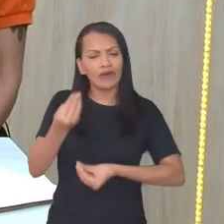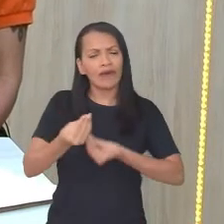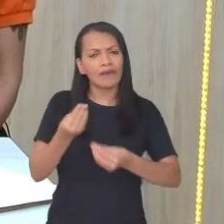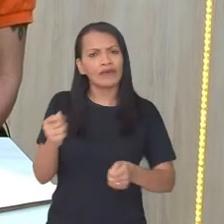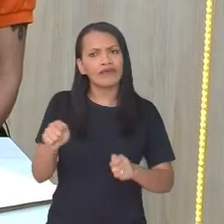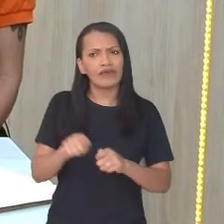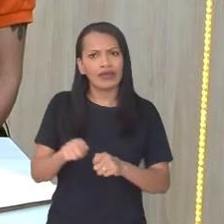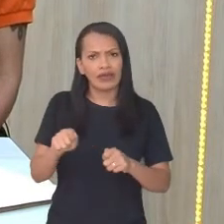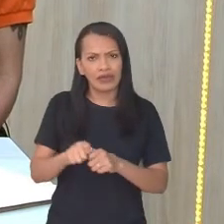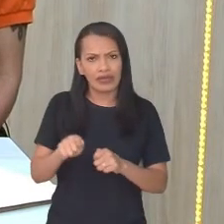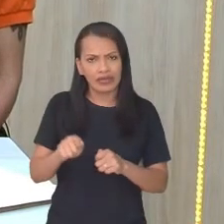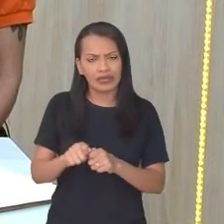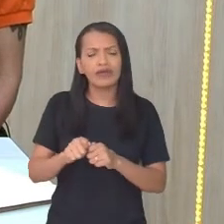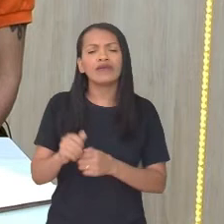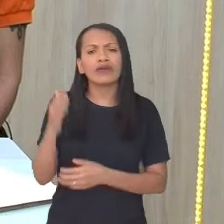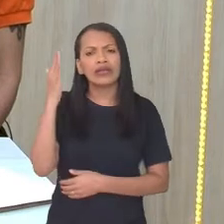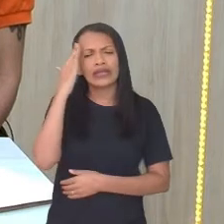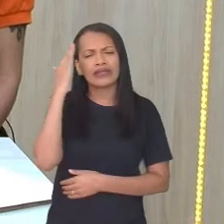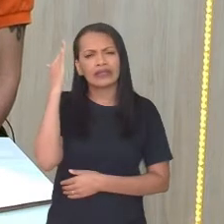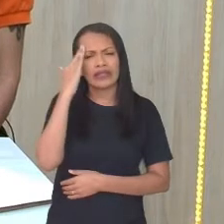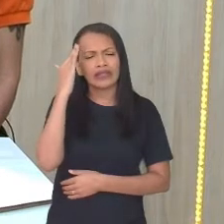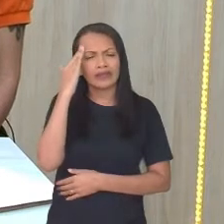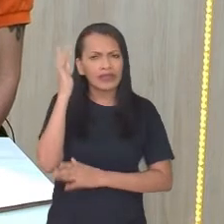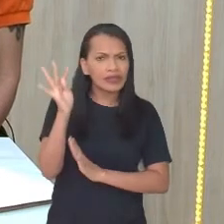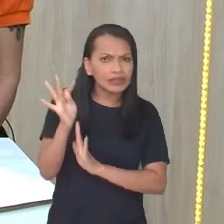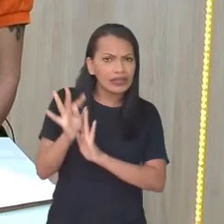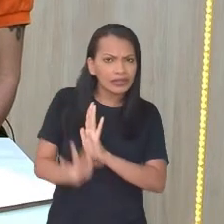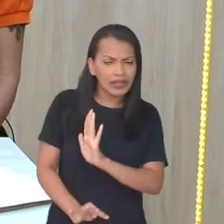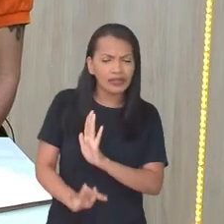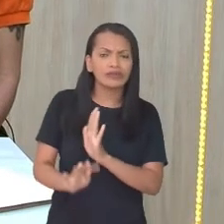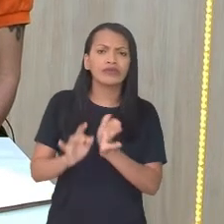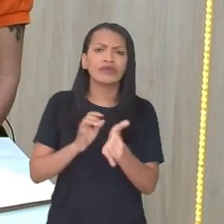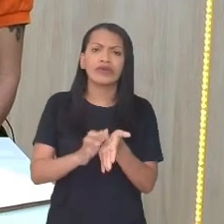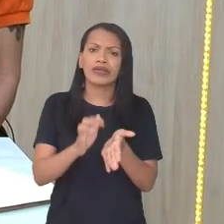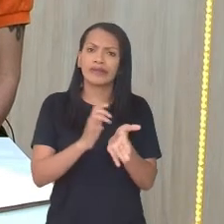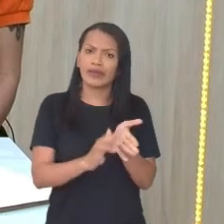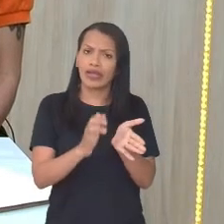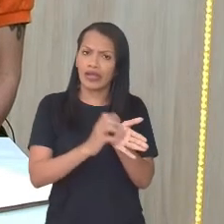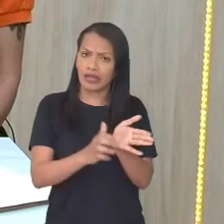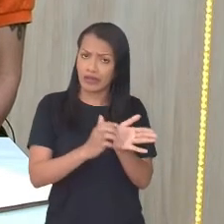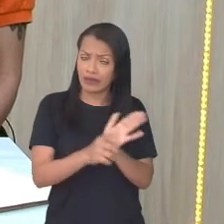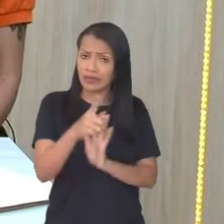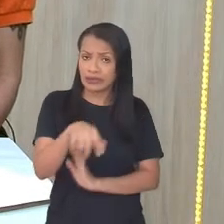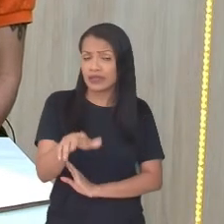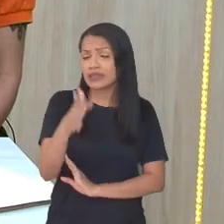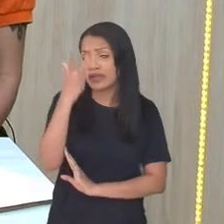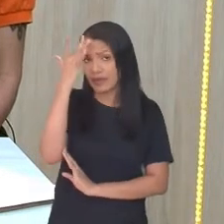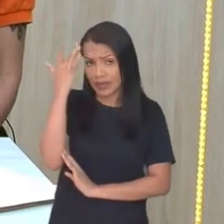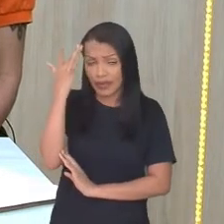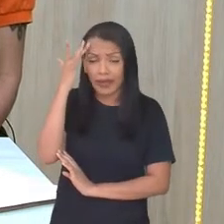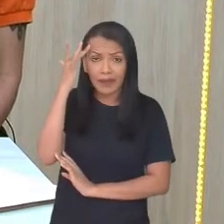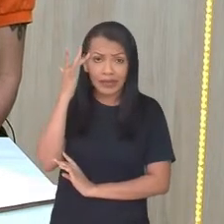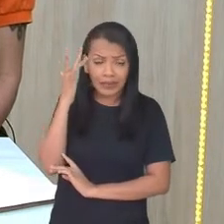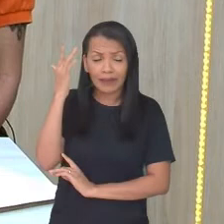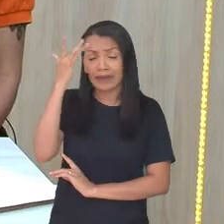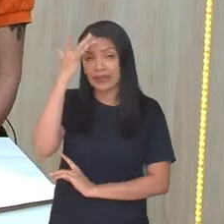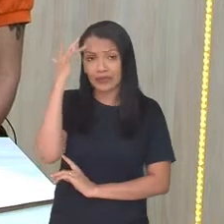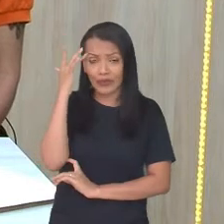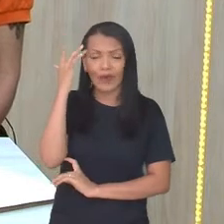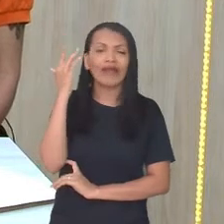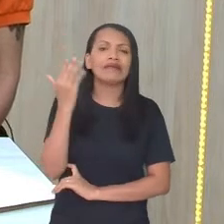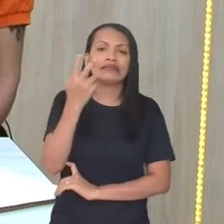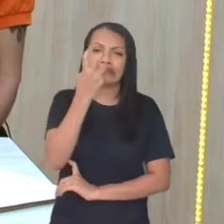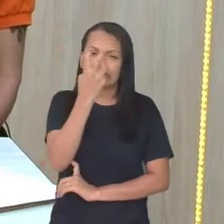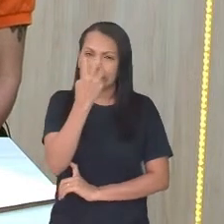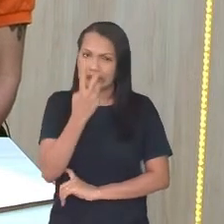fazer uma interpretação de texto em braille. Vocês sabiam que as pessoas cegas também leem livros, né? E é